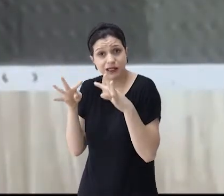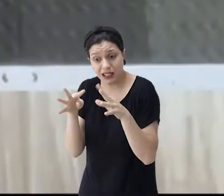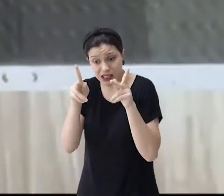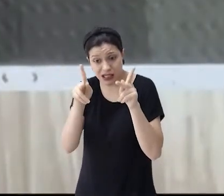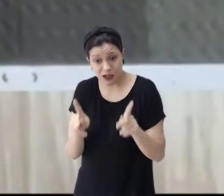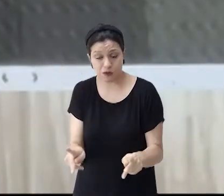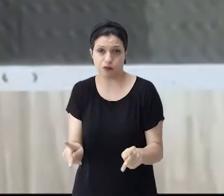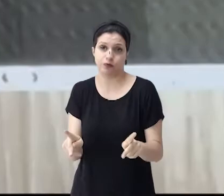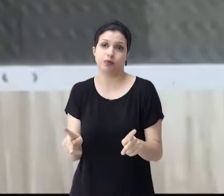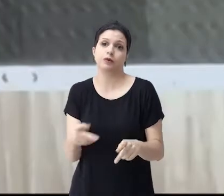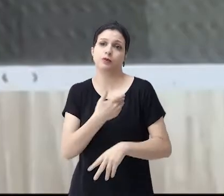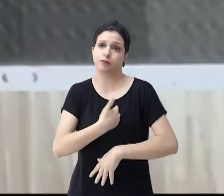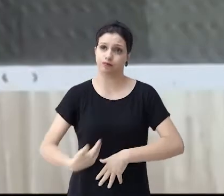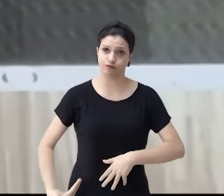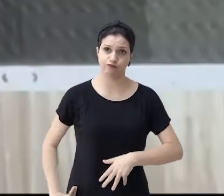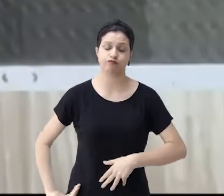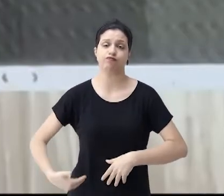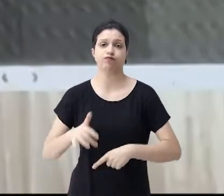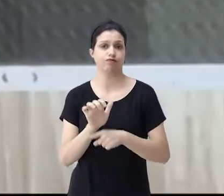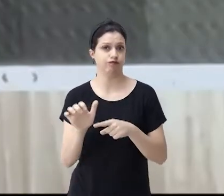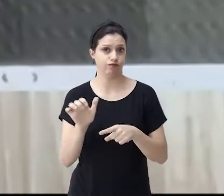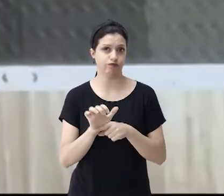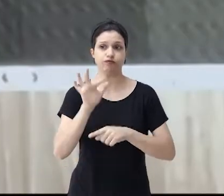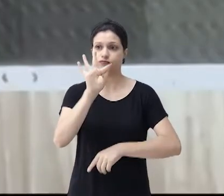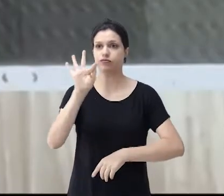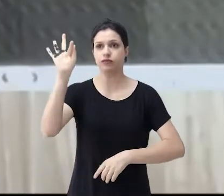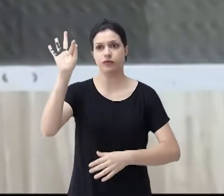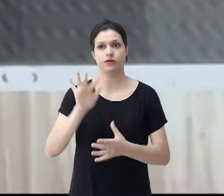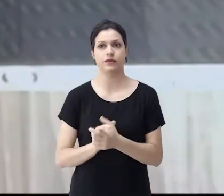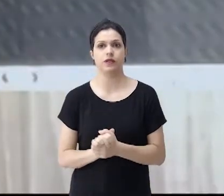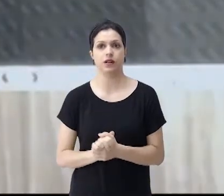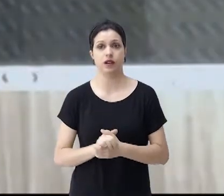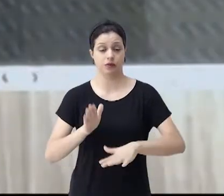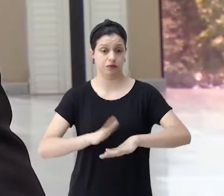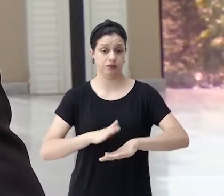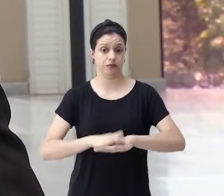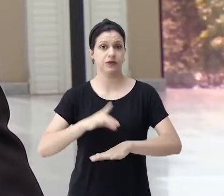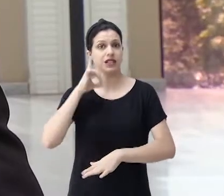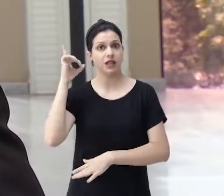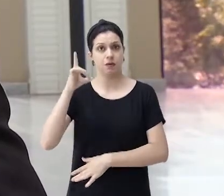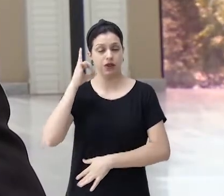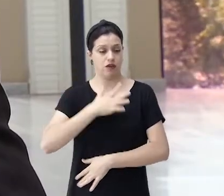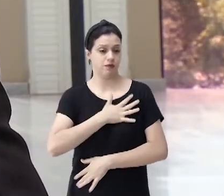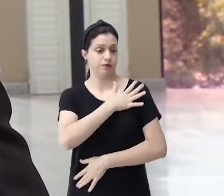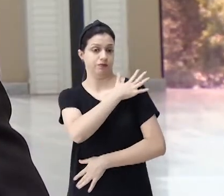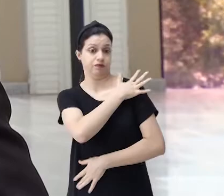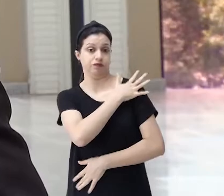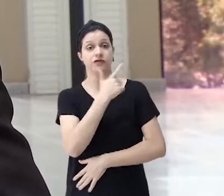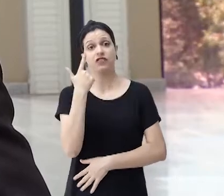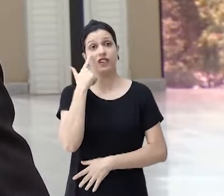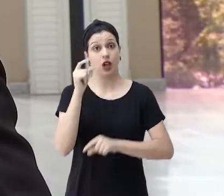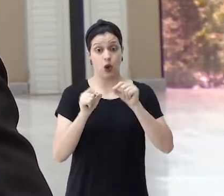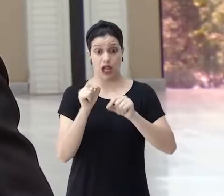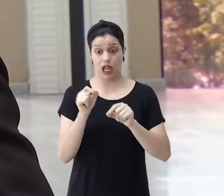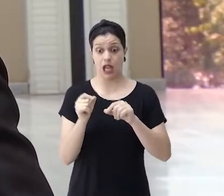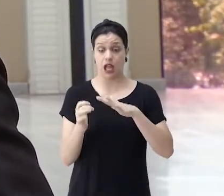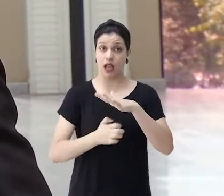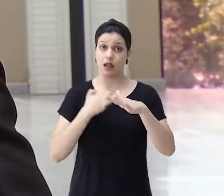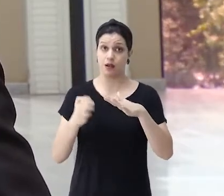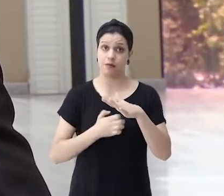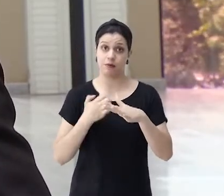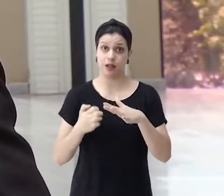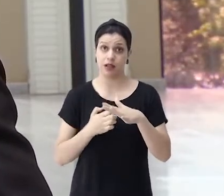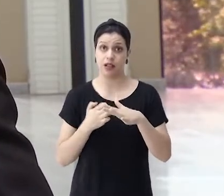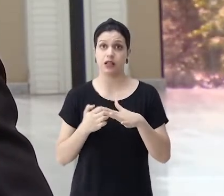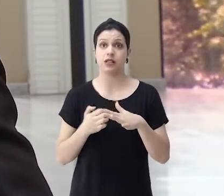maior atenção por parte do poder público, seja municipal, estadual, federal. De autoria do deputado Coronel Davi, que prevê que as